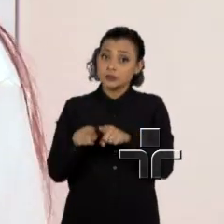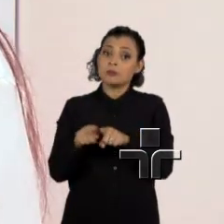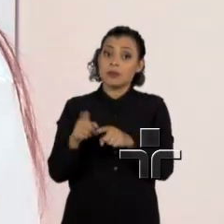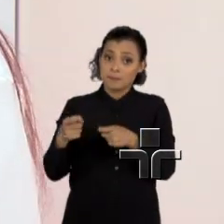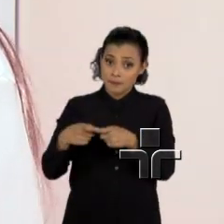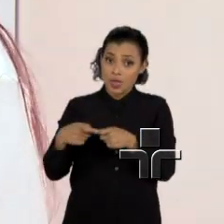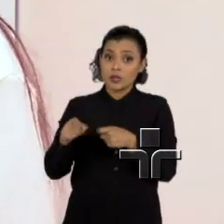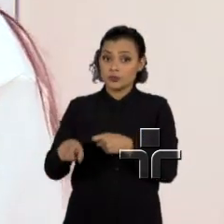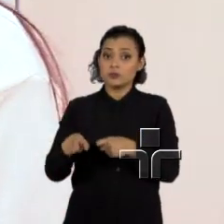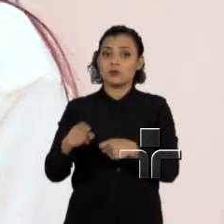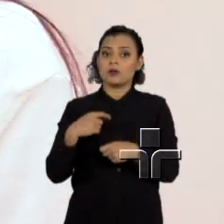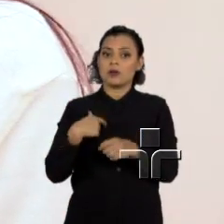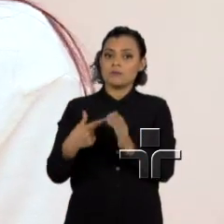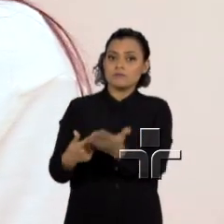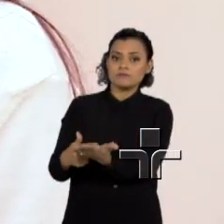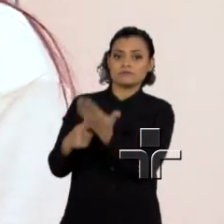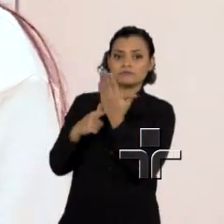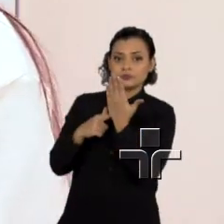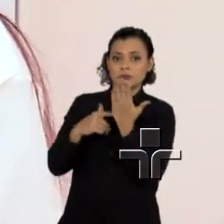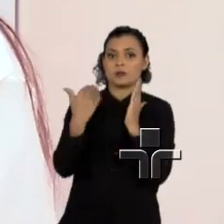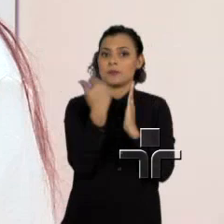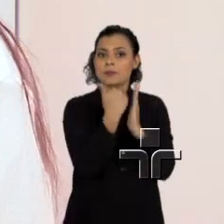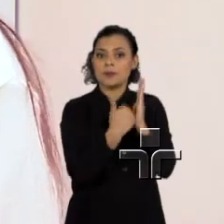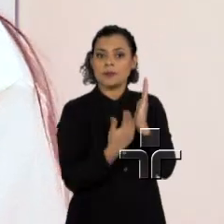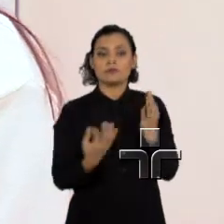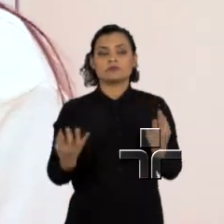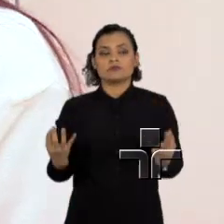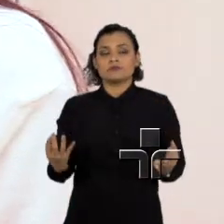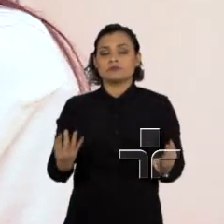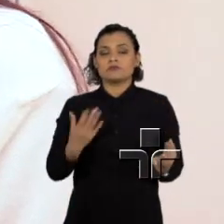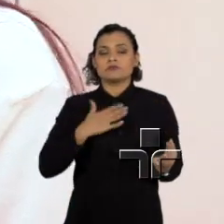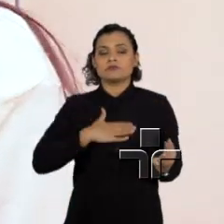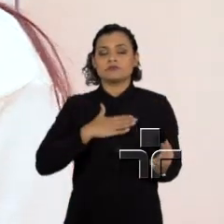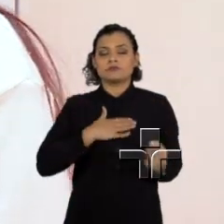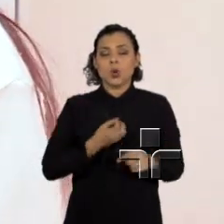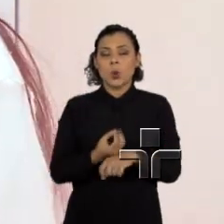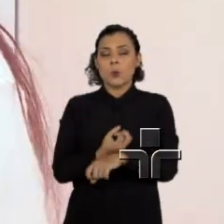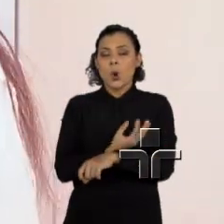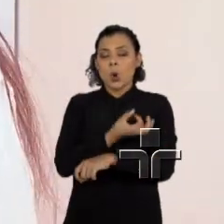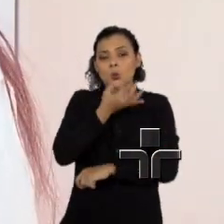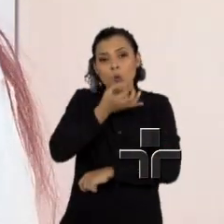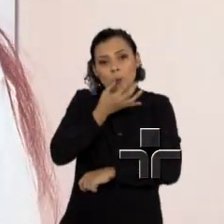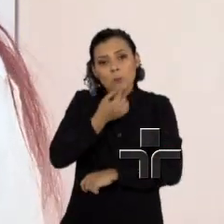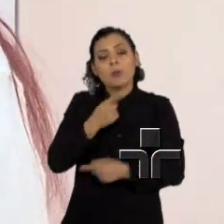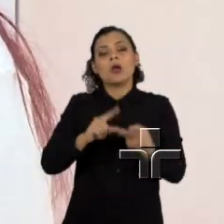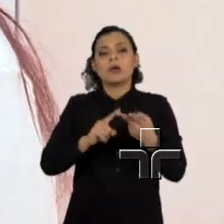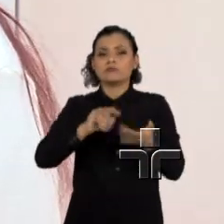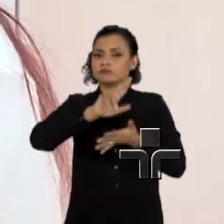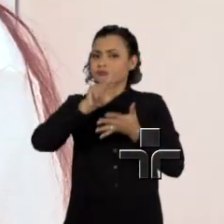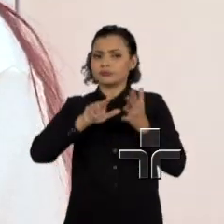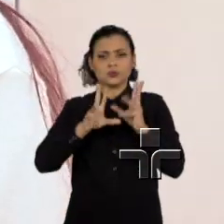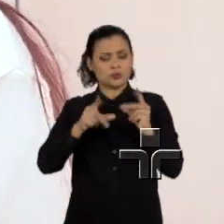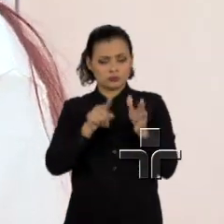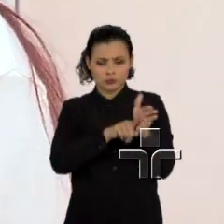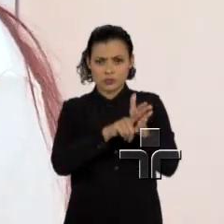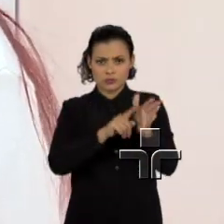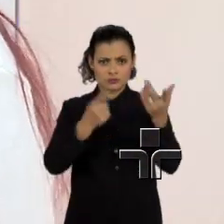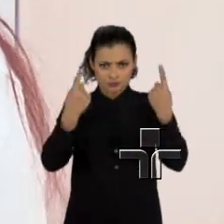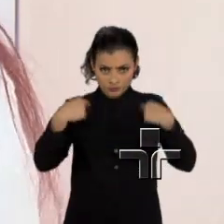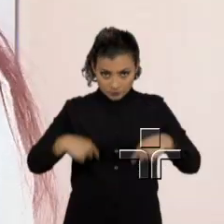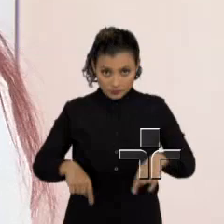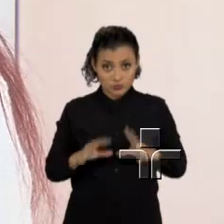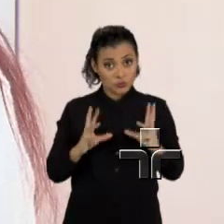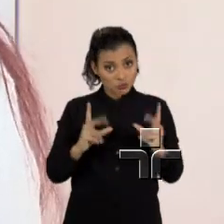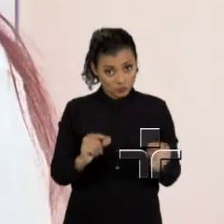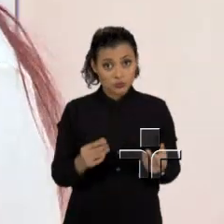me receitou meditação, reposição hormonal. Eu fiz todos os exames para ver se... Nem é todo mundo que pode fazer a reposição